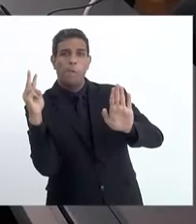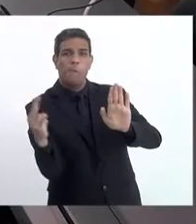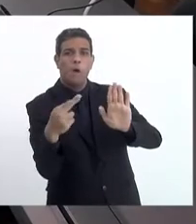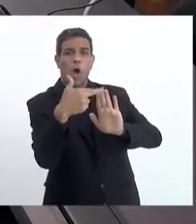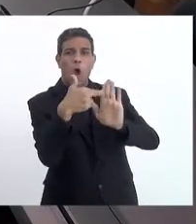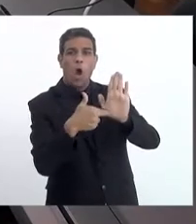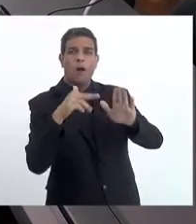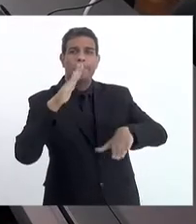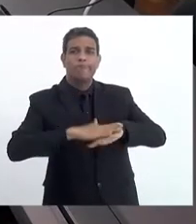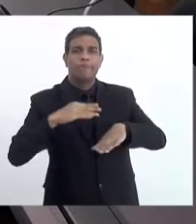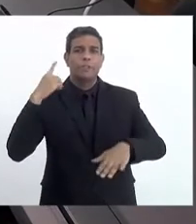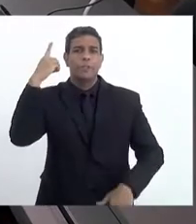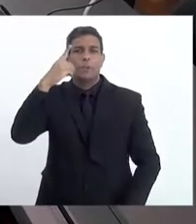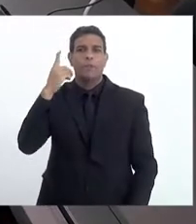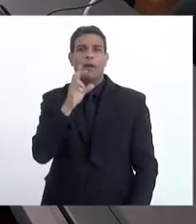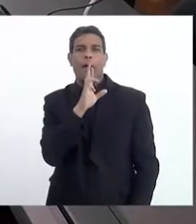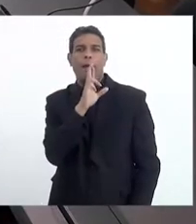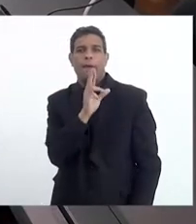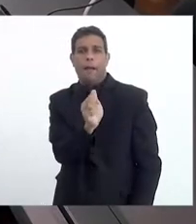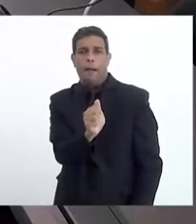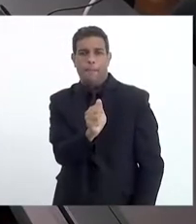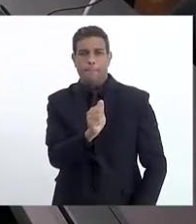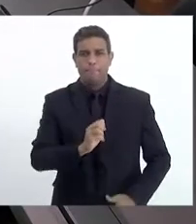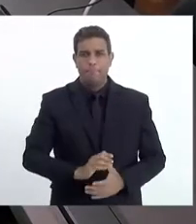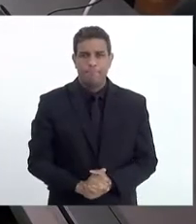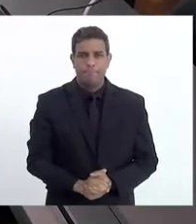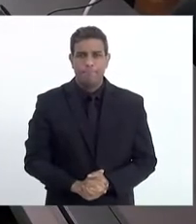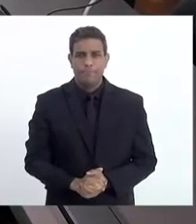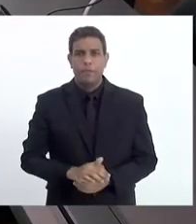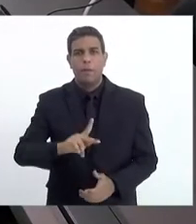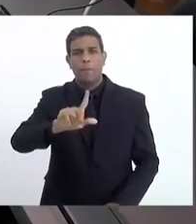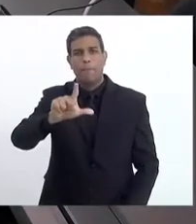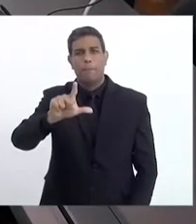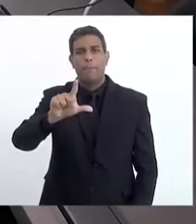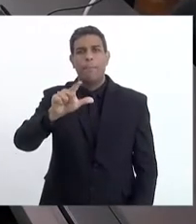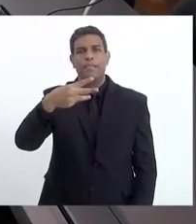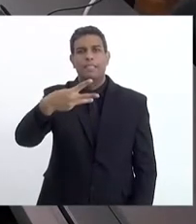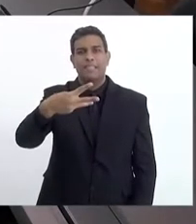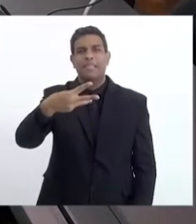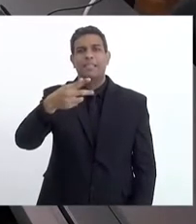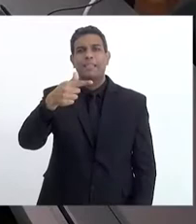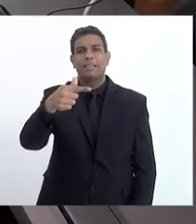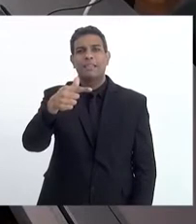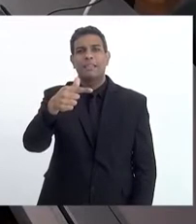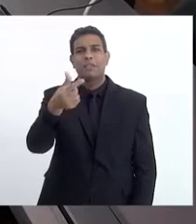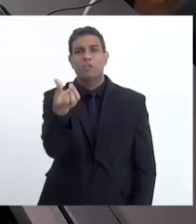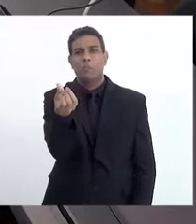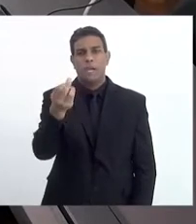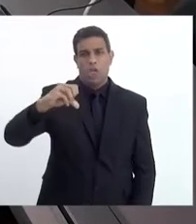Relator, deputado Rodrigo Amorim. Projeto de lei 3769